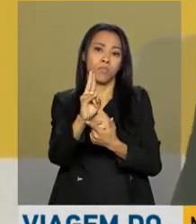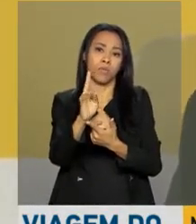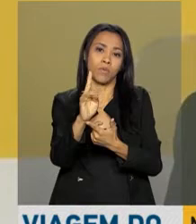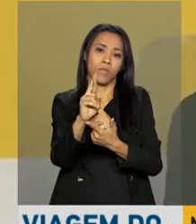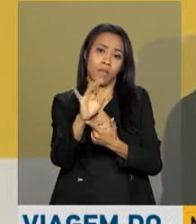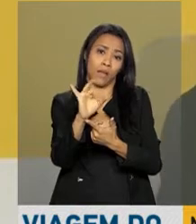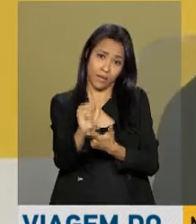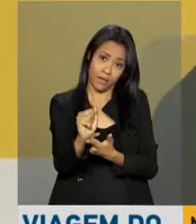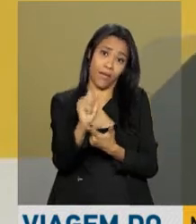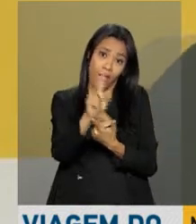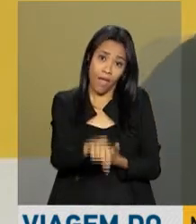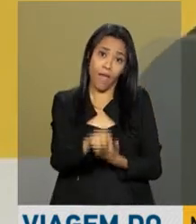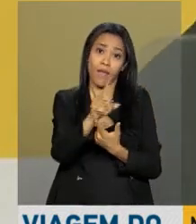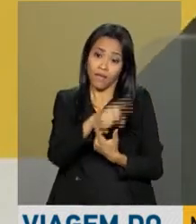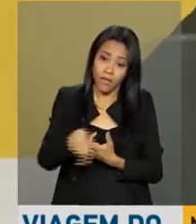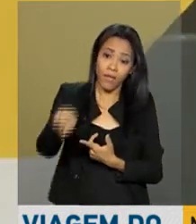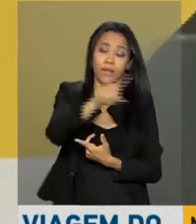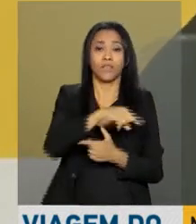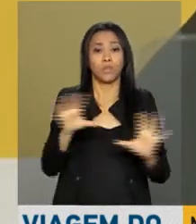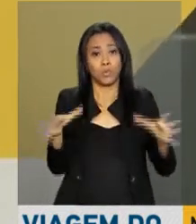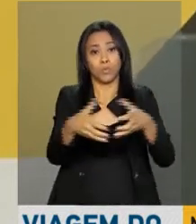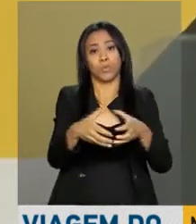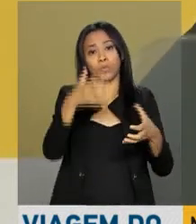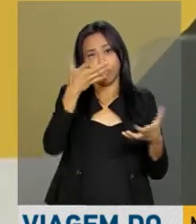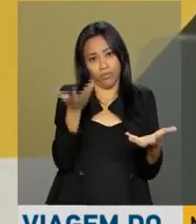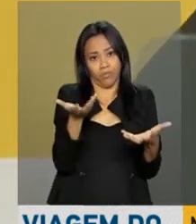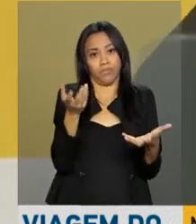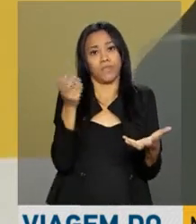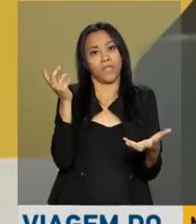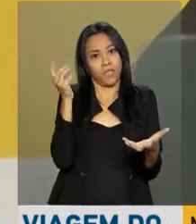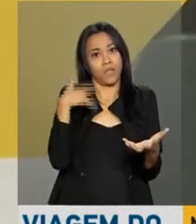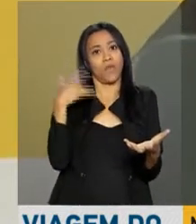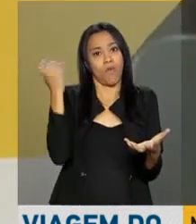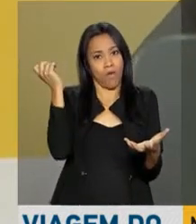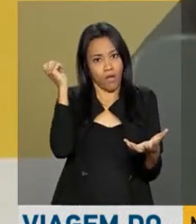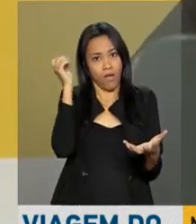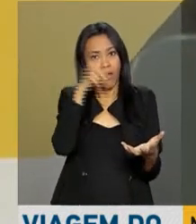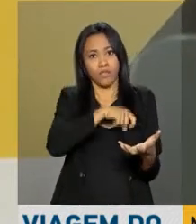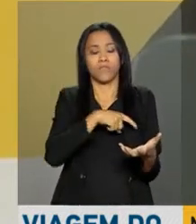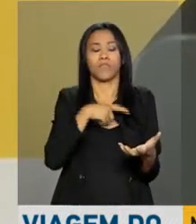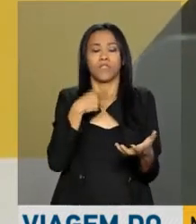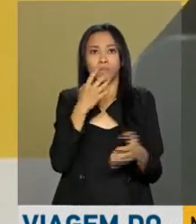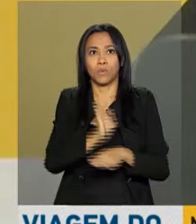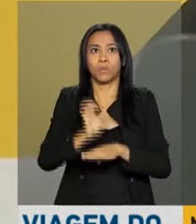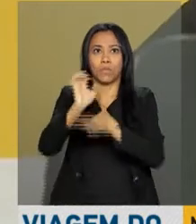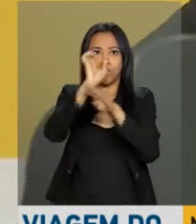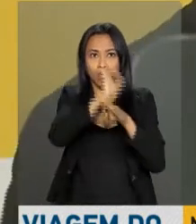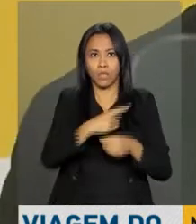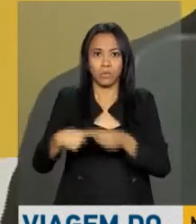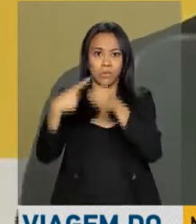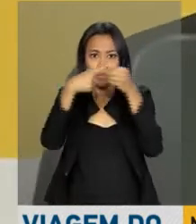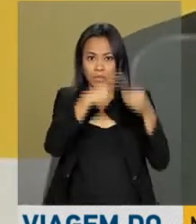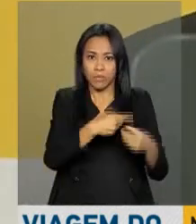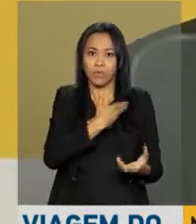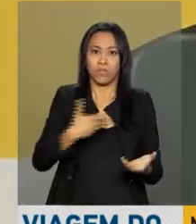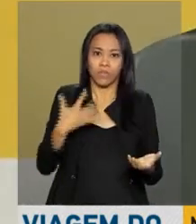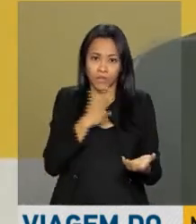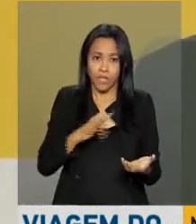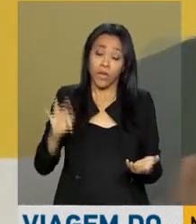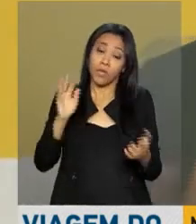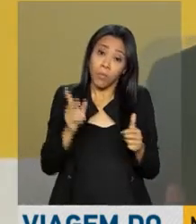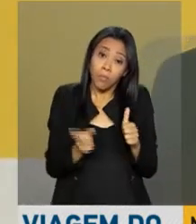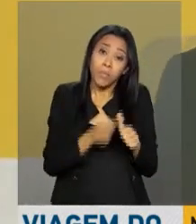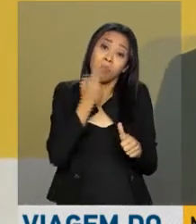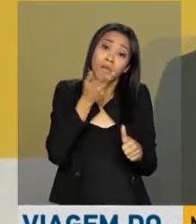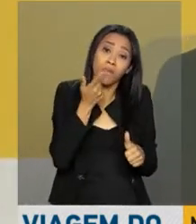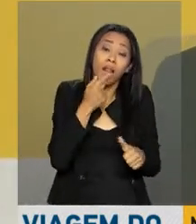parlamentar eu verifiquei o quão difícil é a composição desses interesses então prefiro eu e prefere o governo falar primeiro